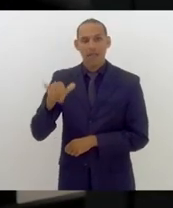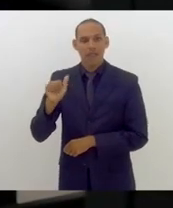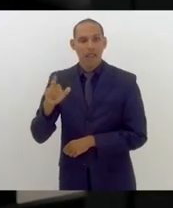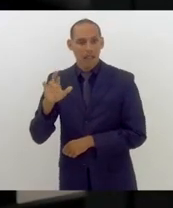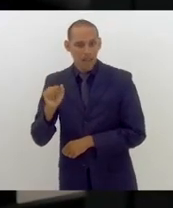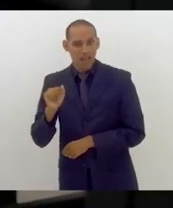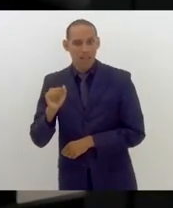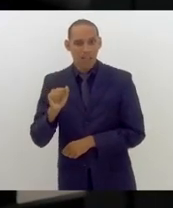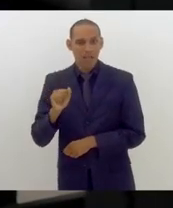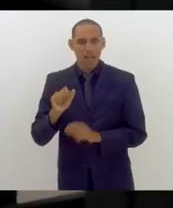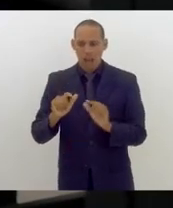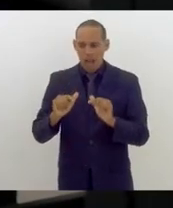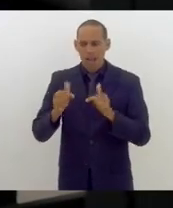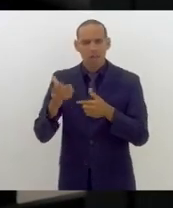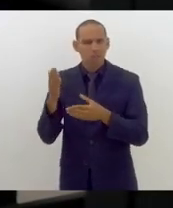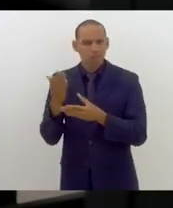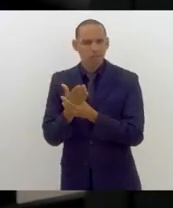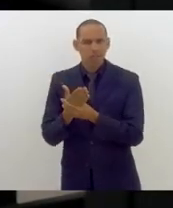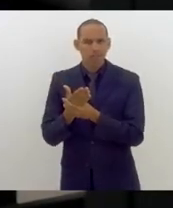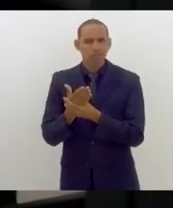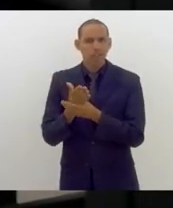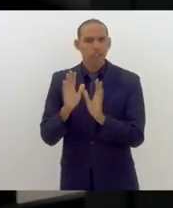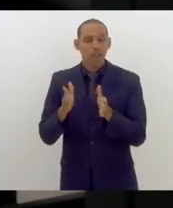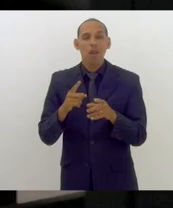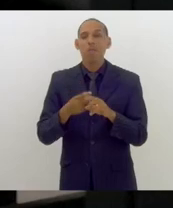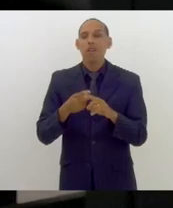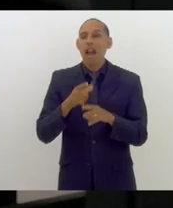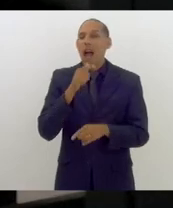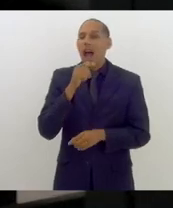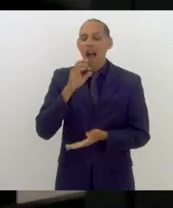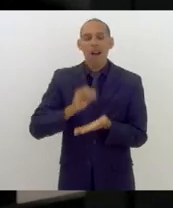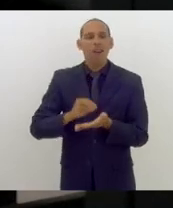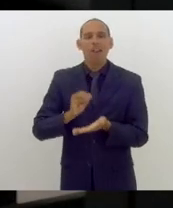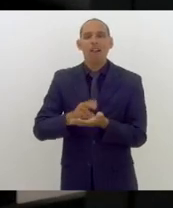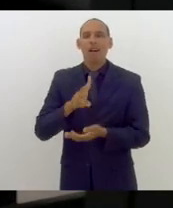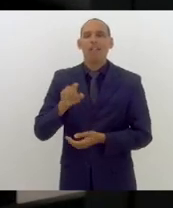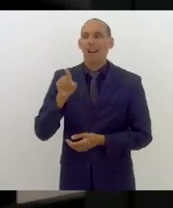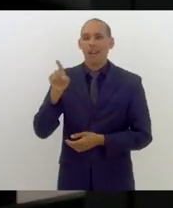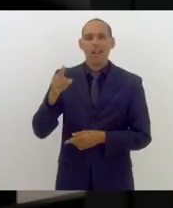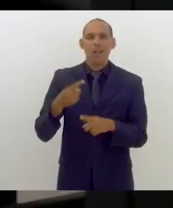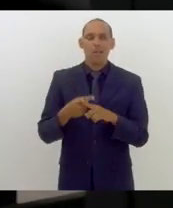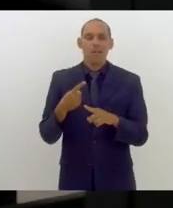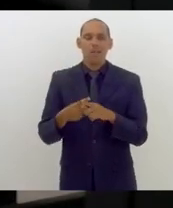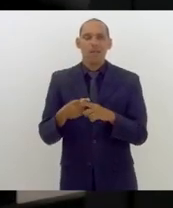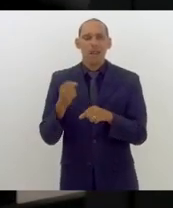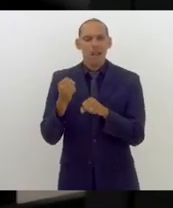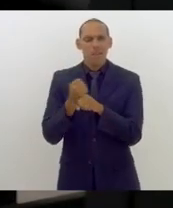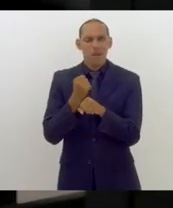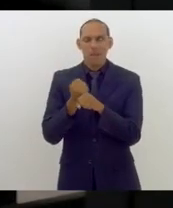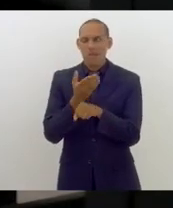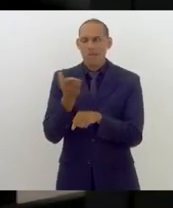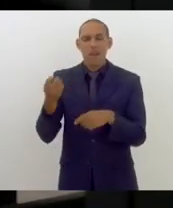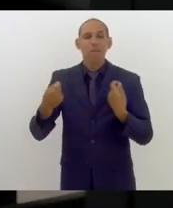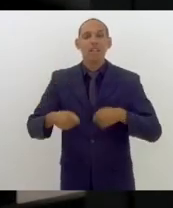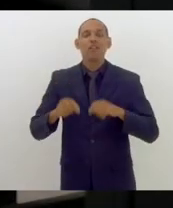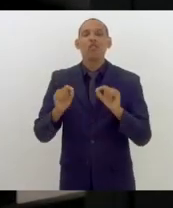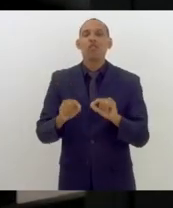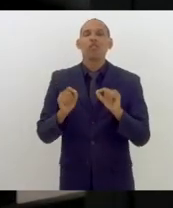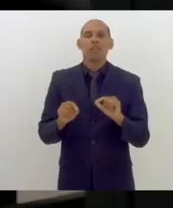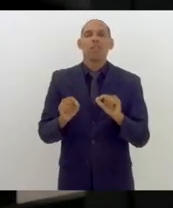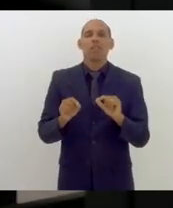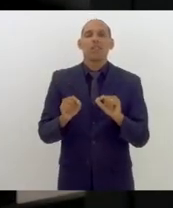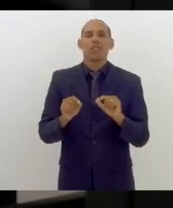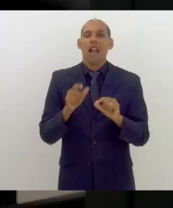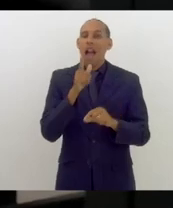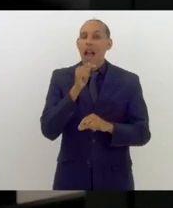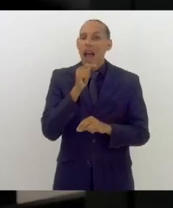a gente resumir a história vai faltar água é impossível que esses Empreendimentos funcionem sem prejudicar a disponibilidade